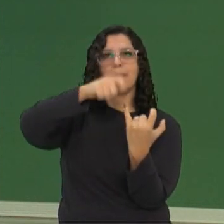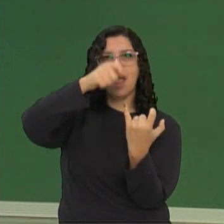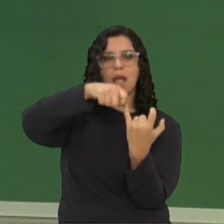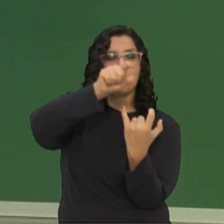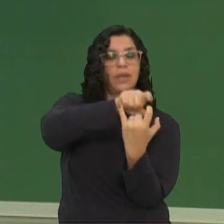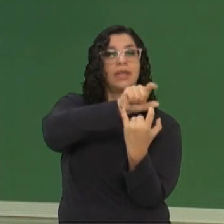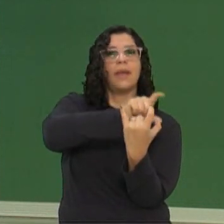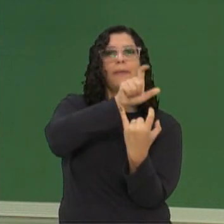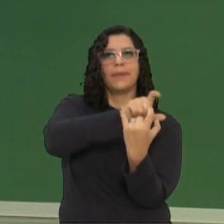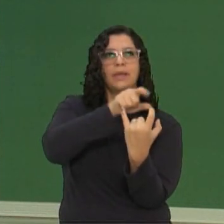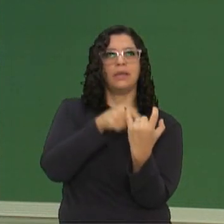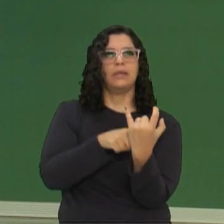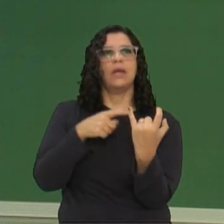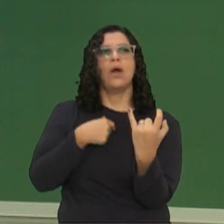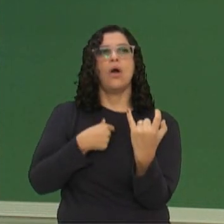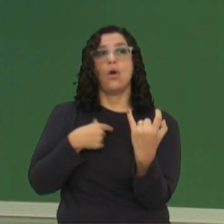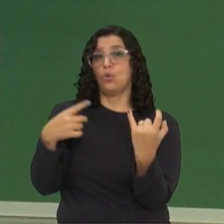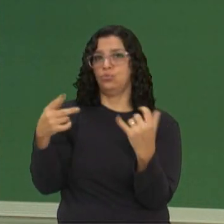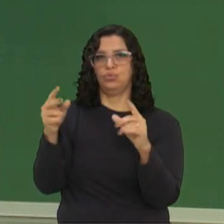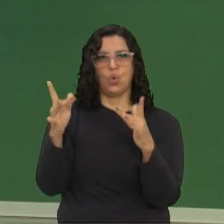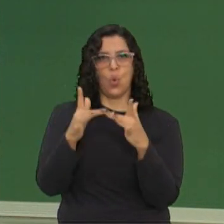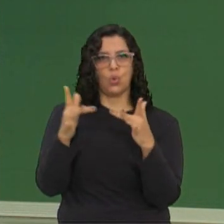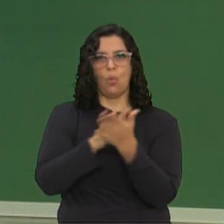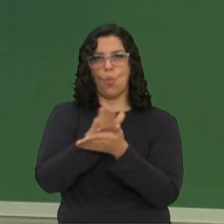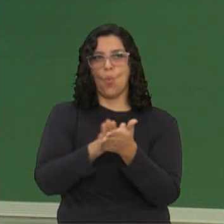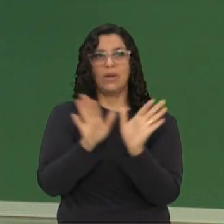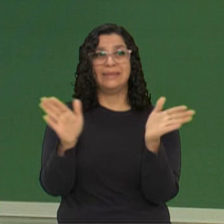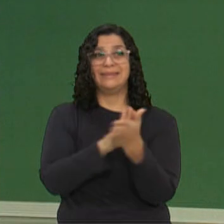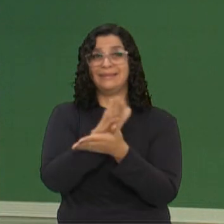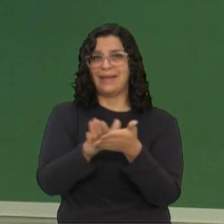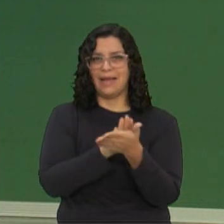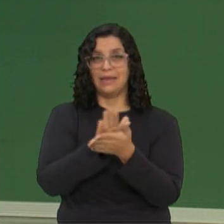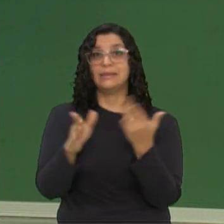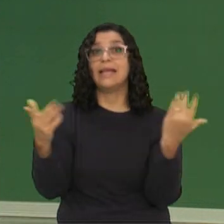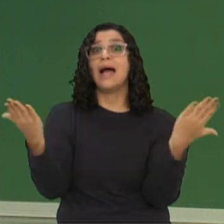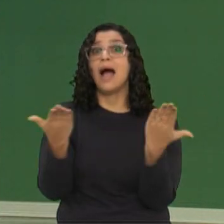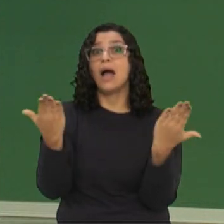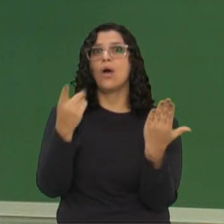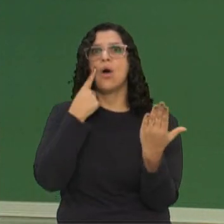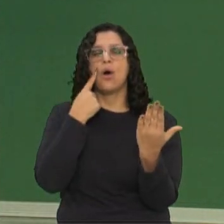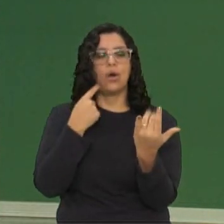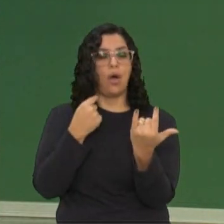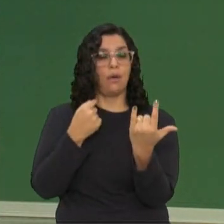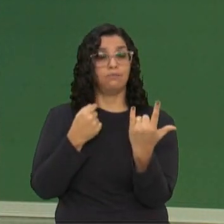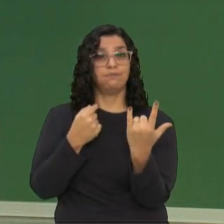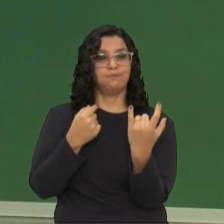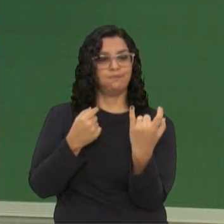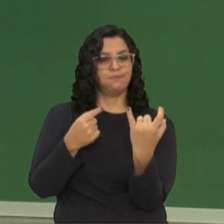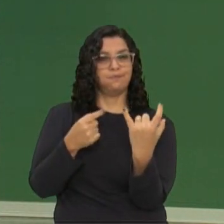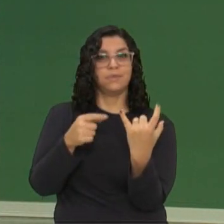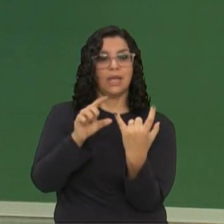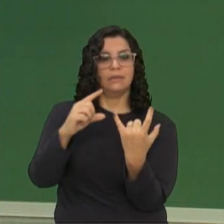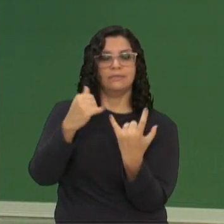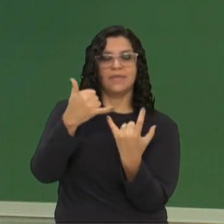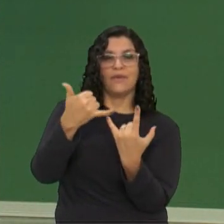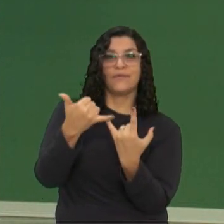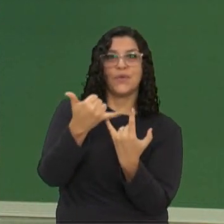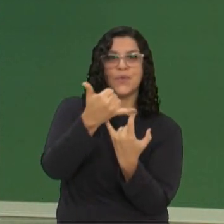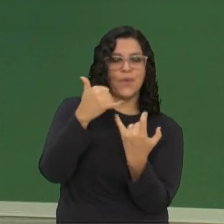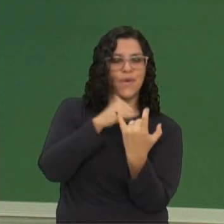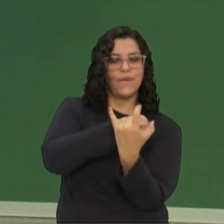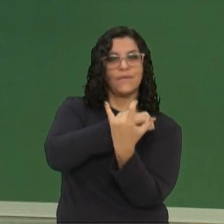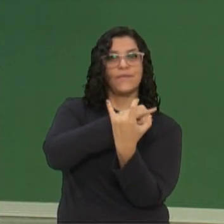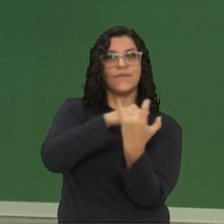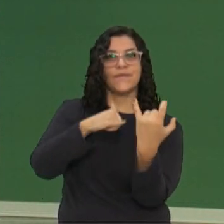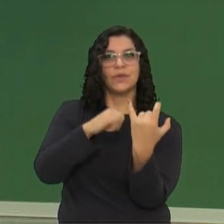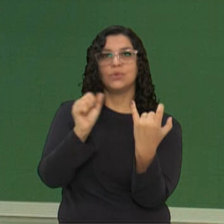separada do circuito, não está fechando aqui o campo. Agora na segunda aqui foi conectada a pilha, né? E gerou-se